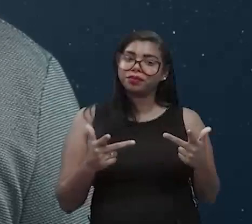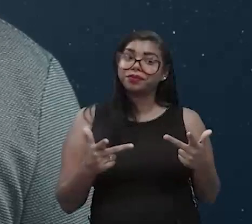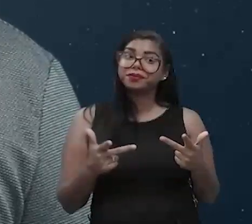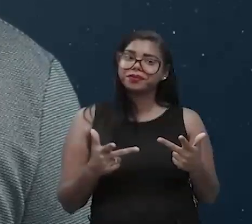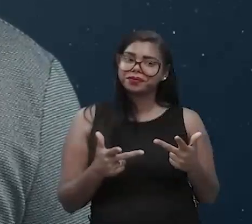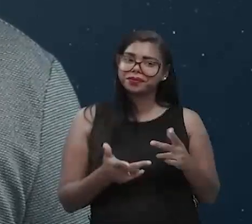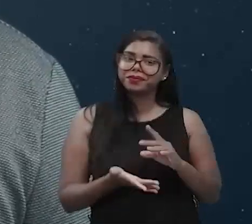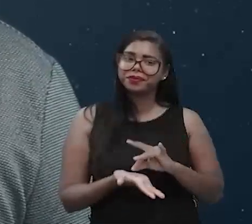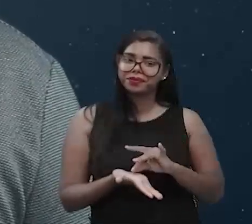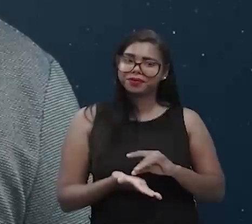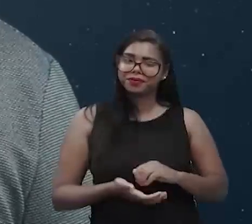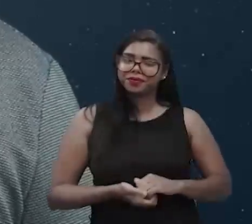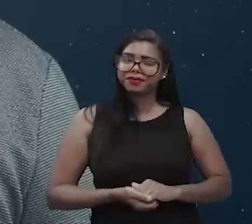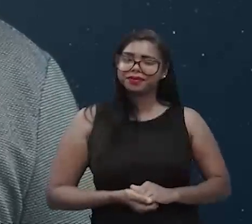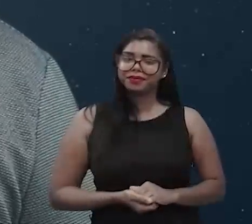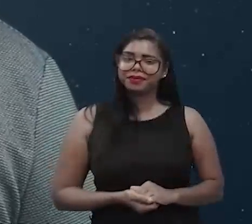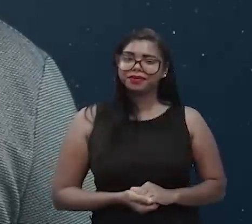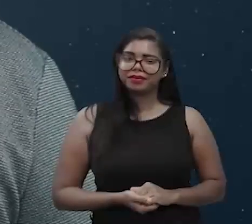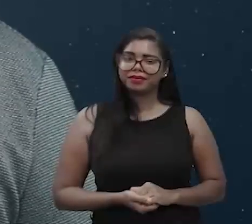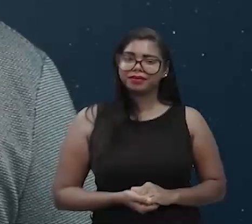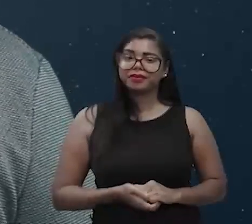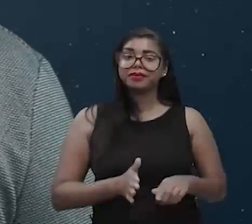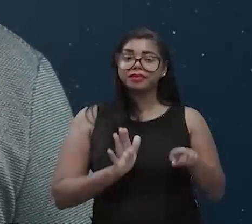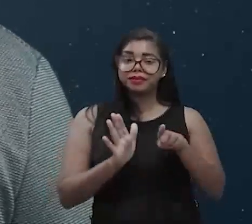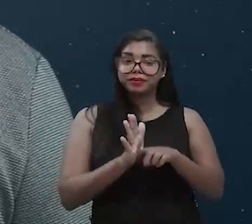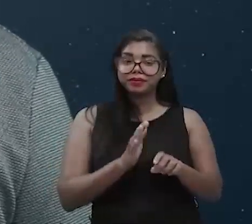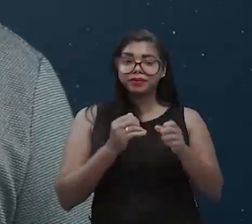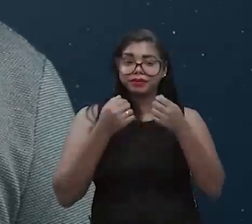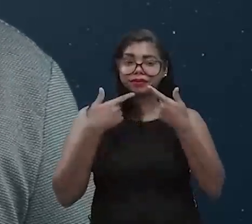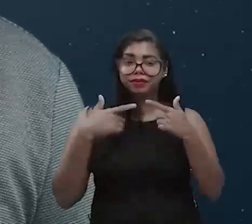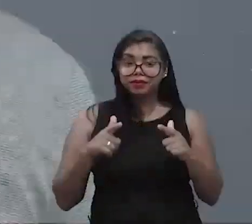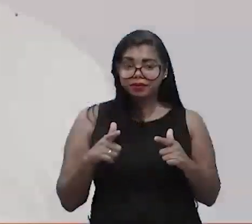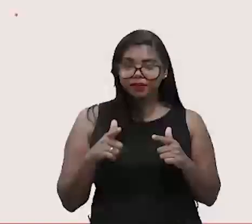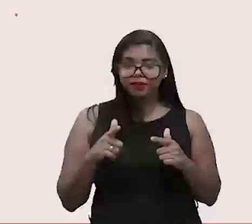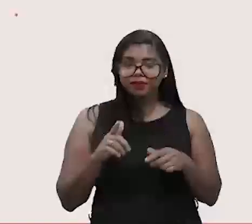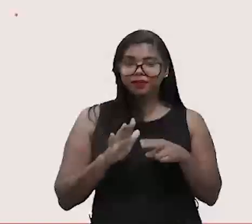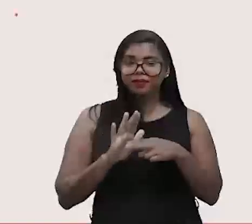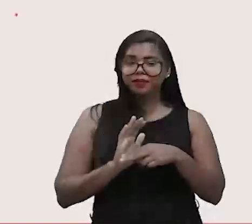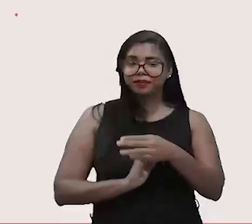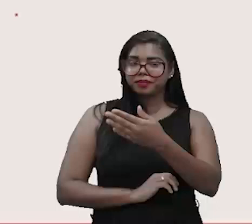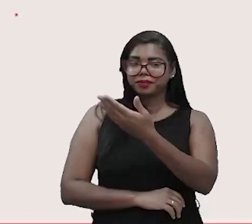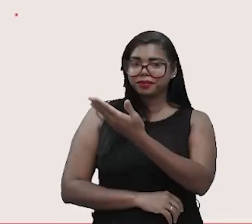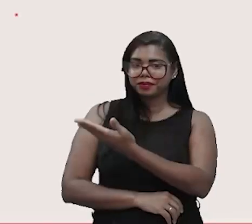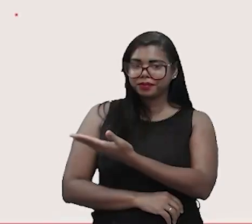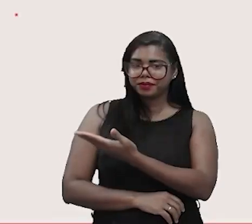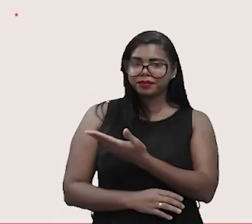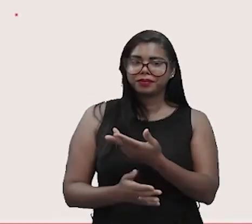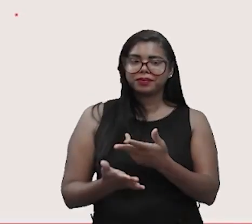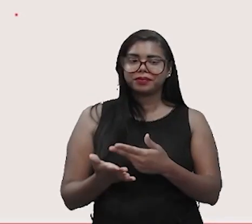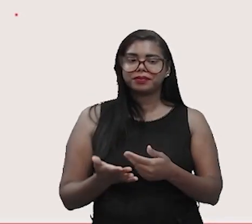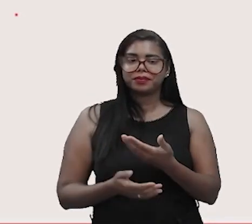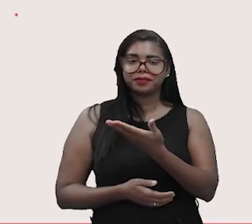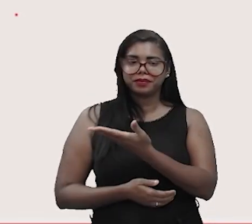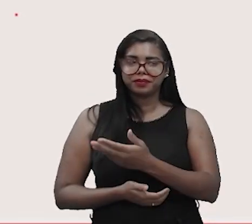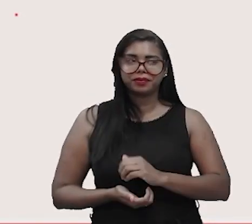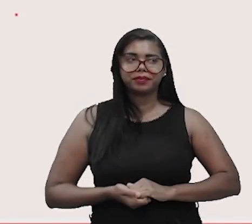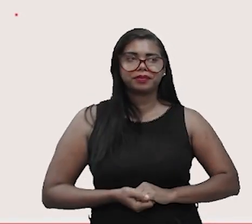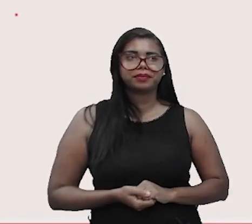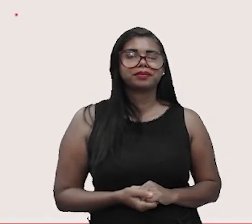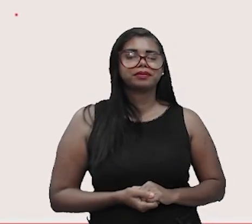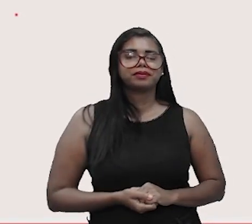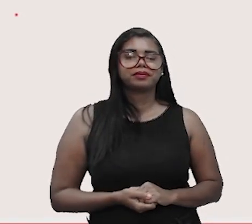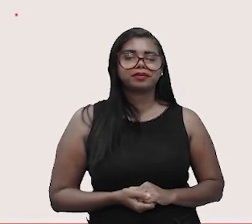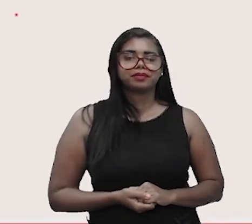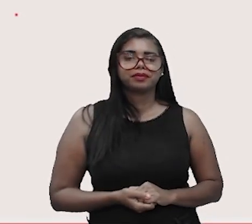está pedindo a questão da linguagem normativa. Dá uma olhada, continuando. Disperso as suas